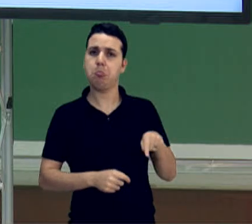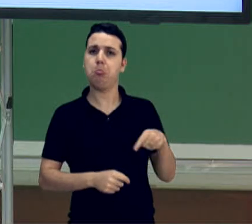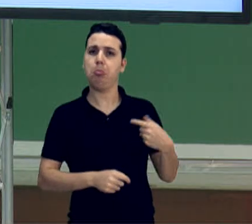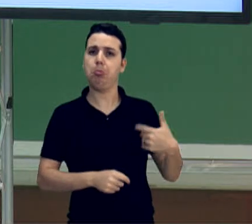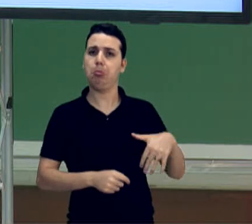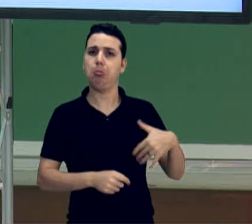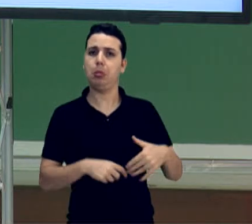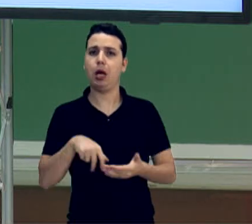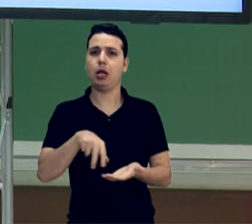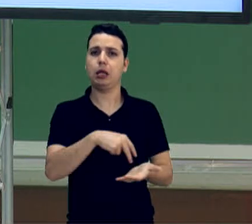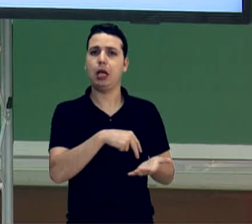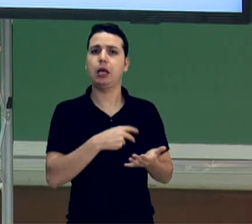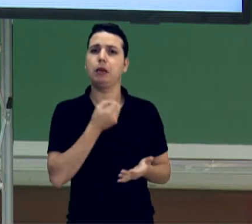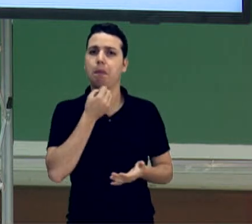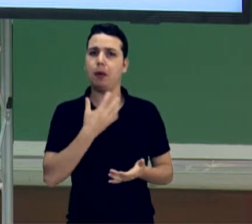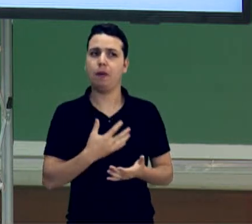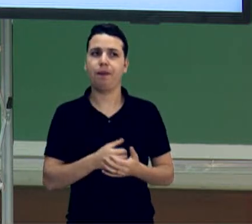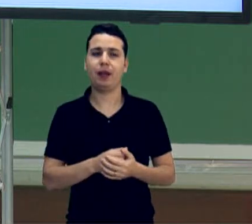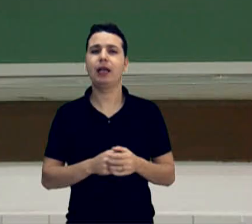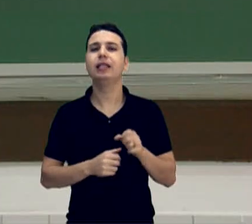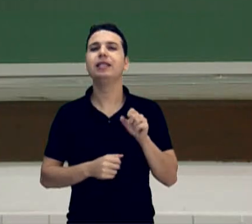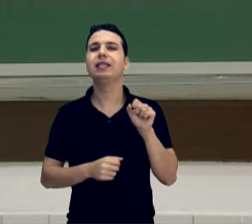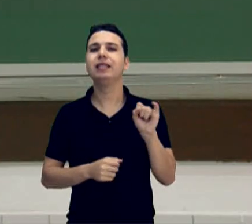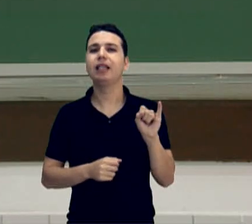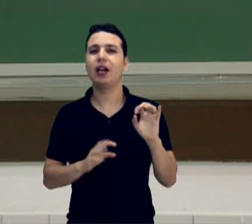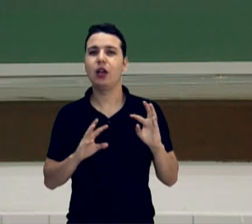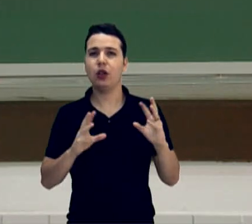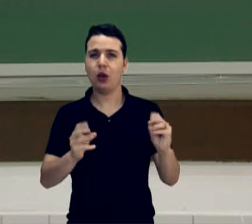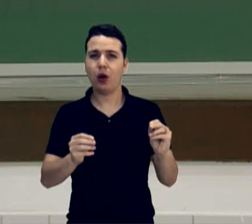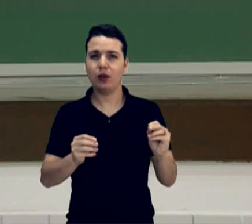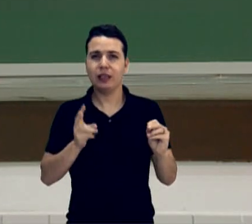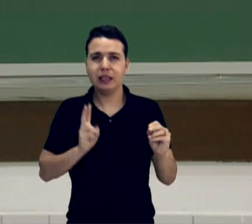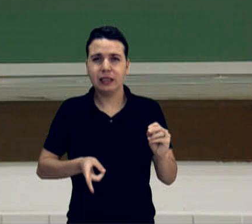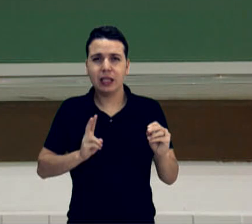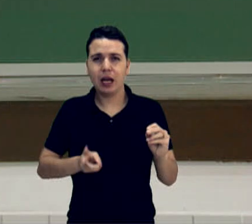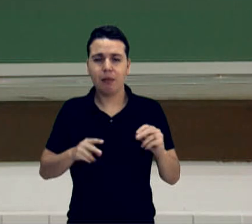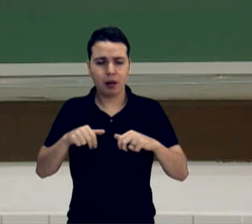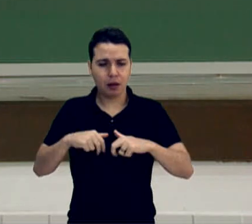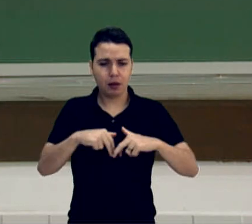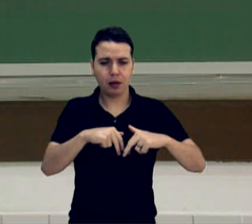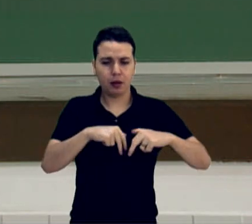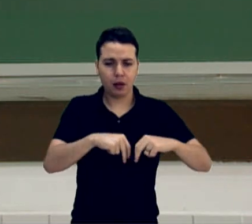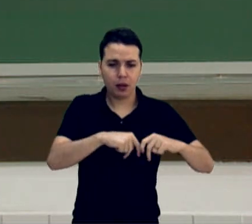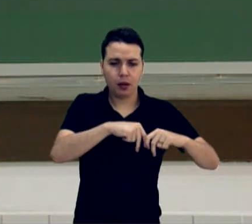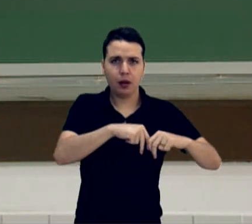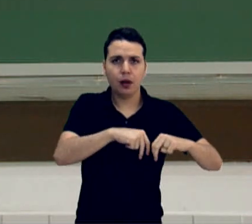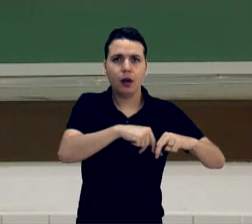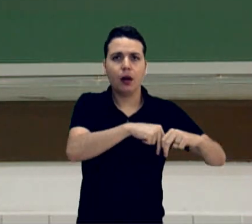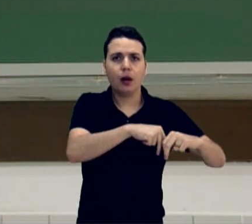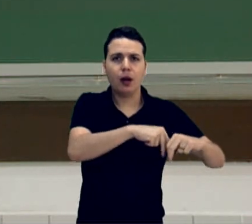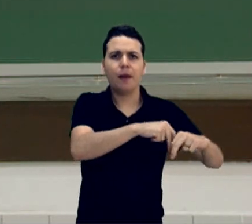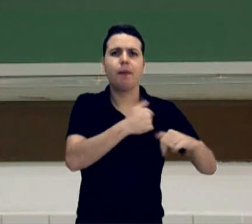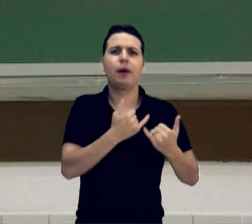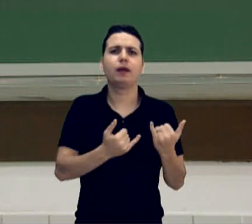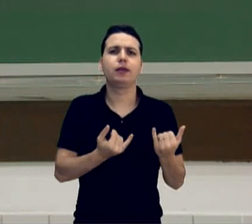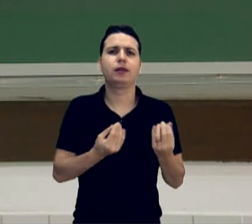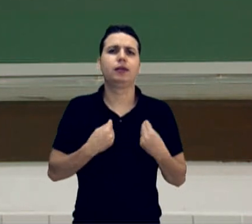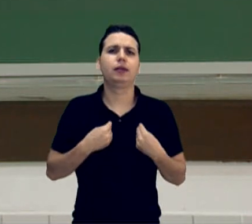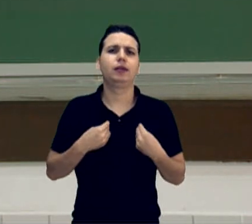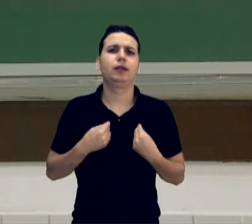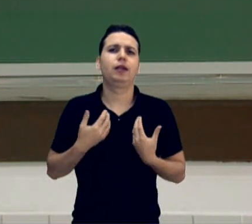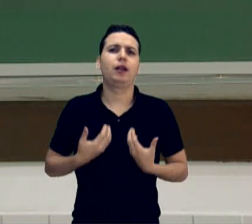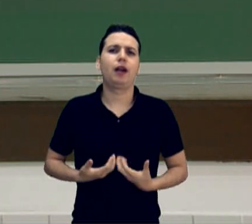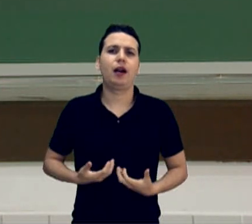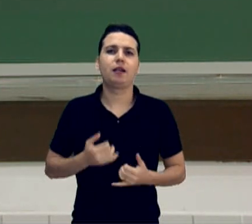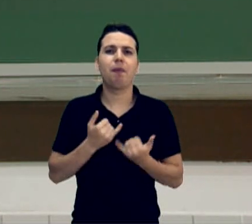Do contrário, se todos vão dançar sempre para o mesmo lado, fica até cansativo, parece um liquidificador. A